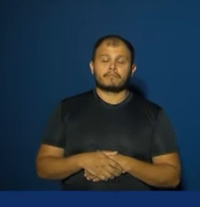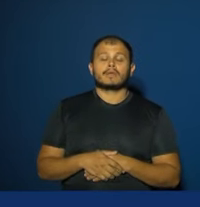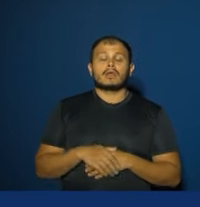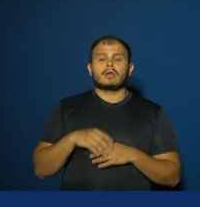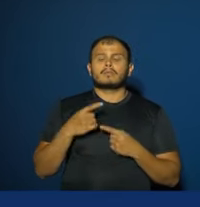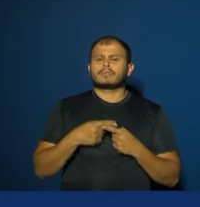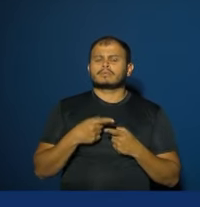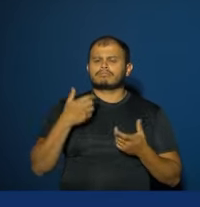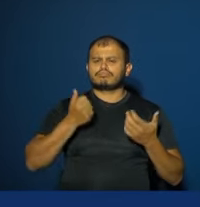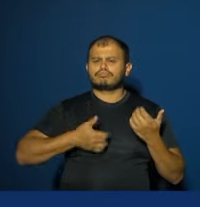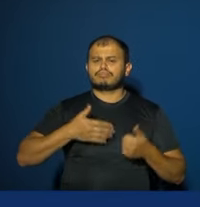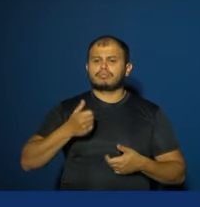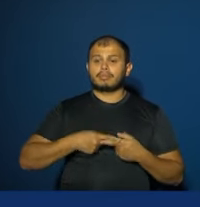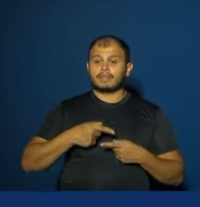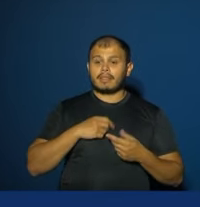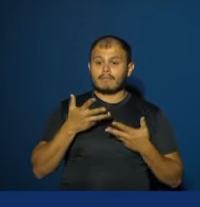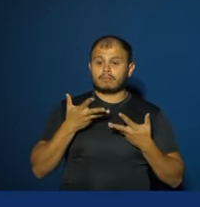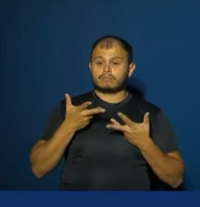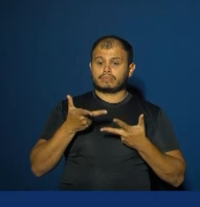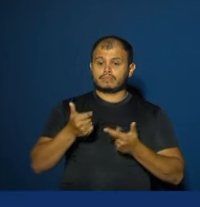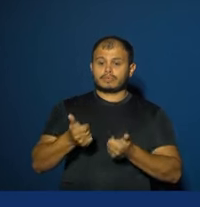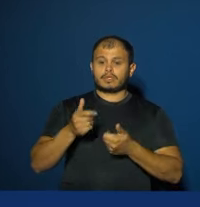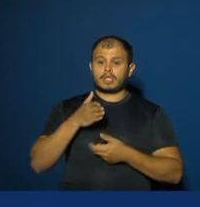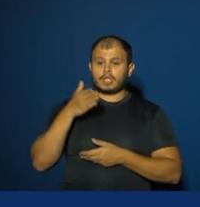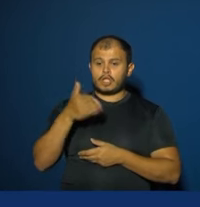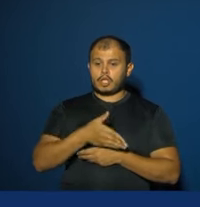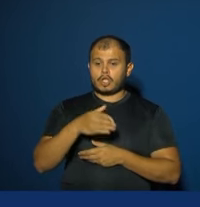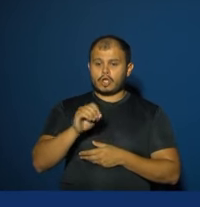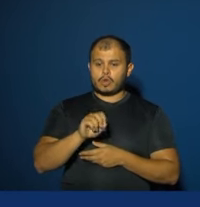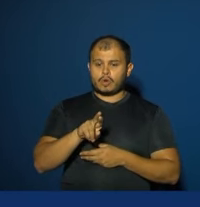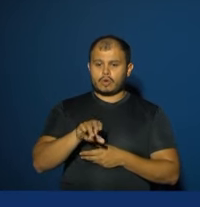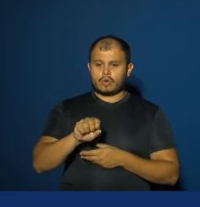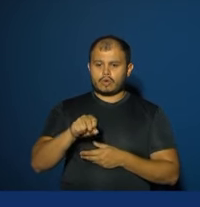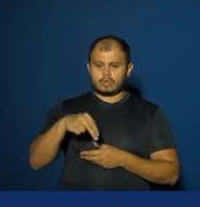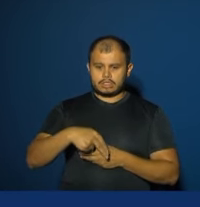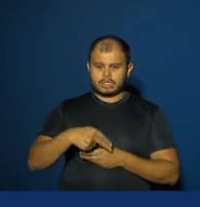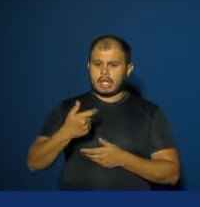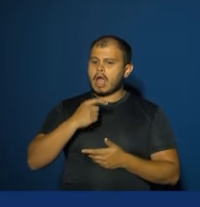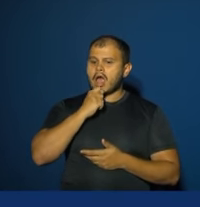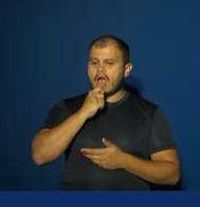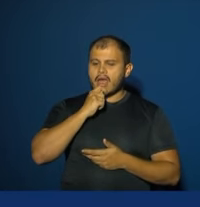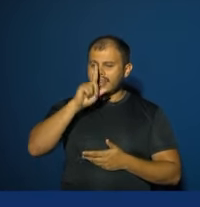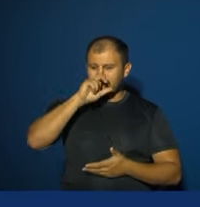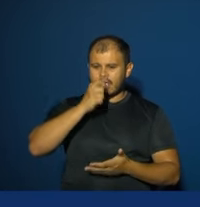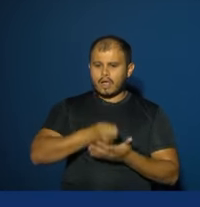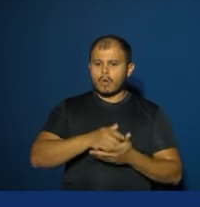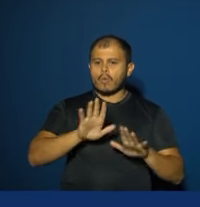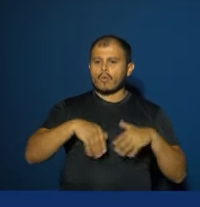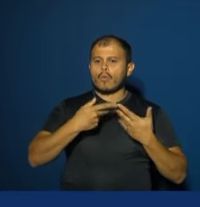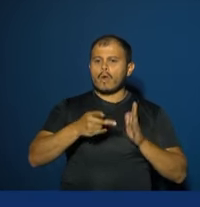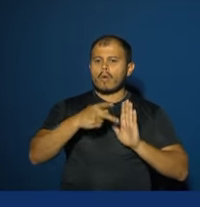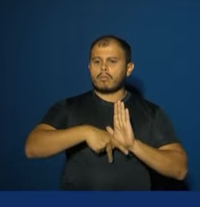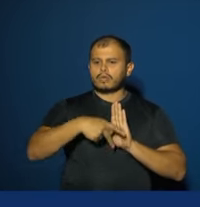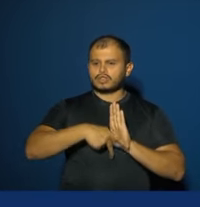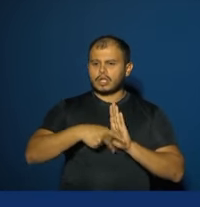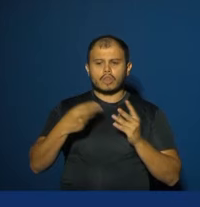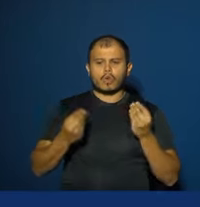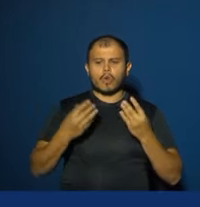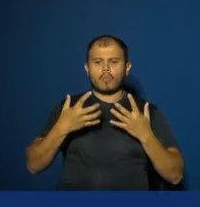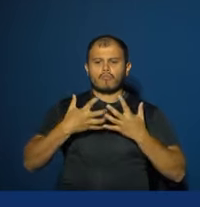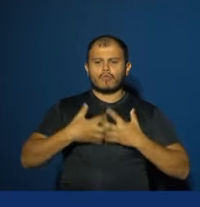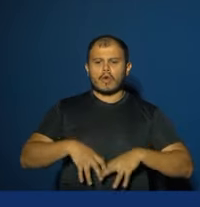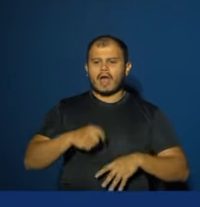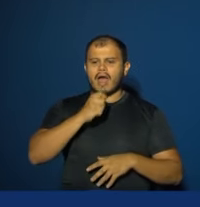eu recebi o convite né para ir para Corsan não tava definido o que que seria o projeto né Inclusive a